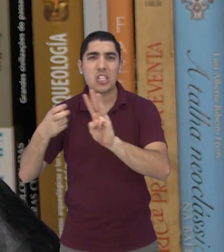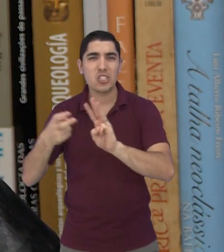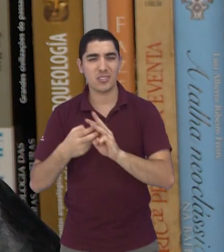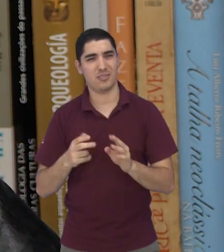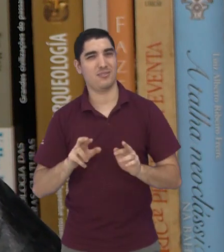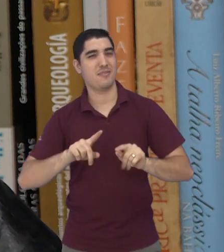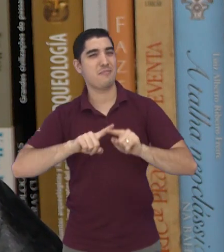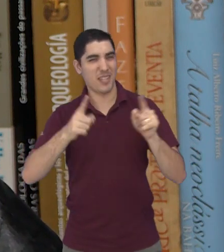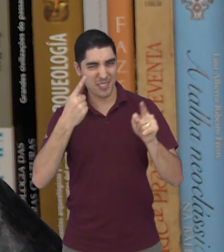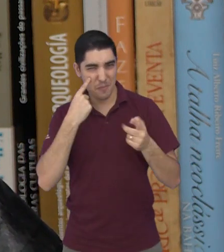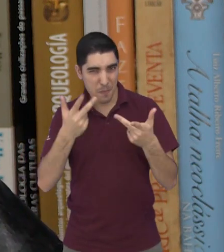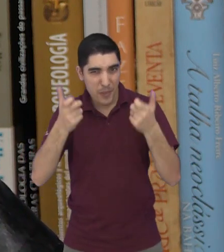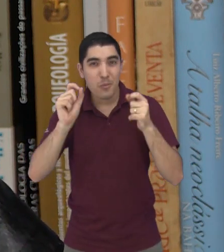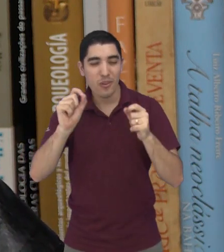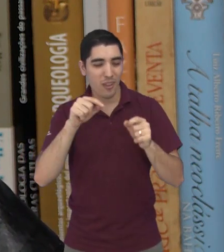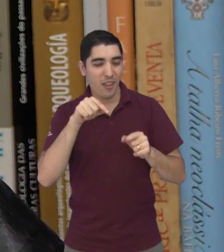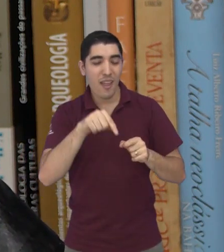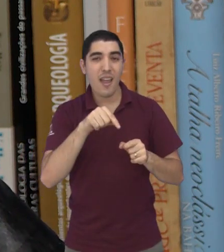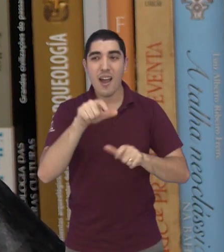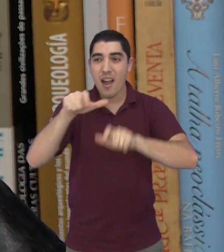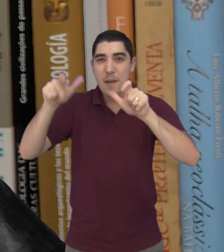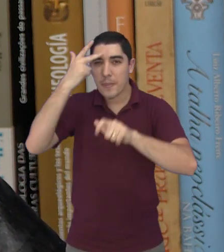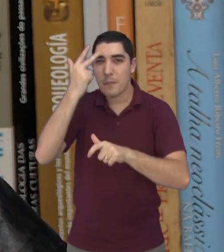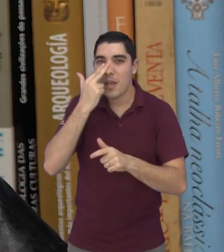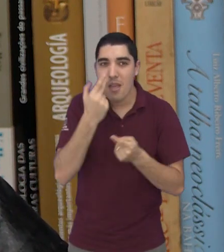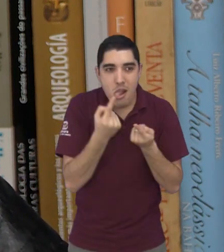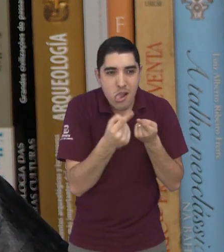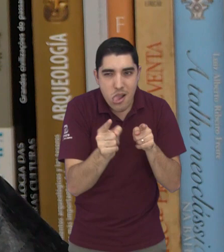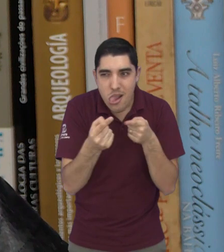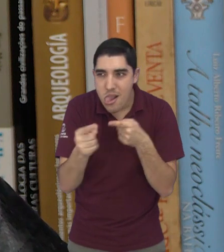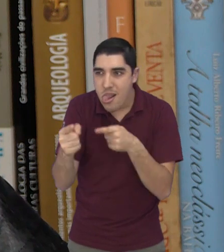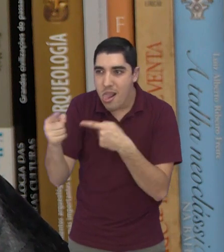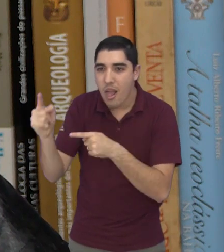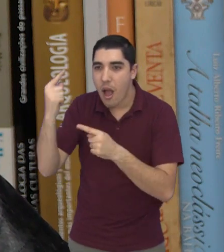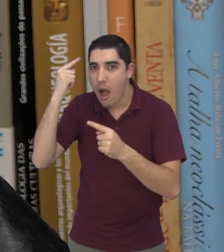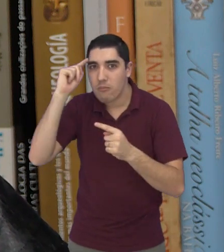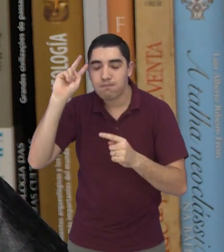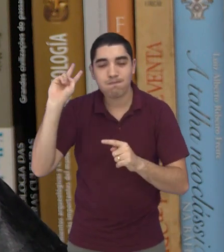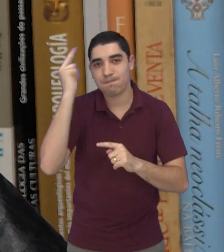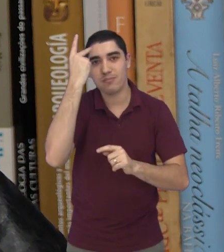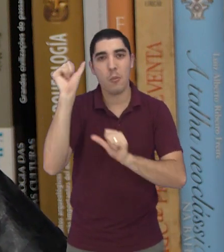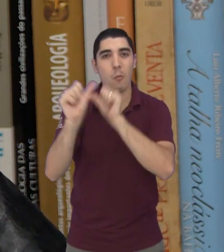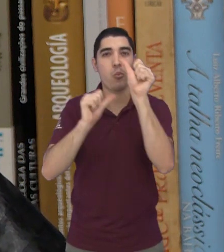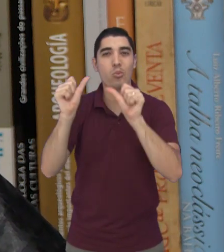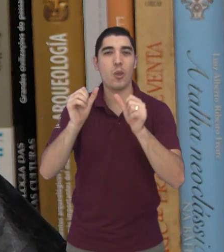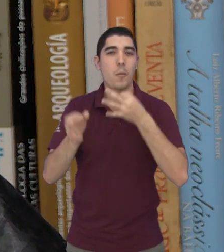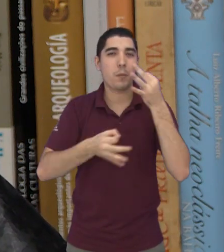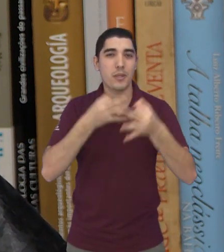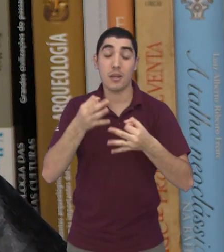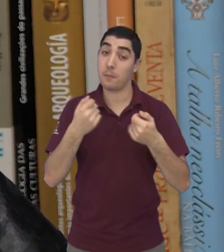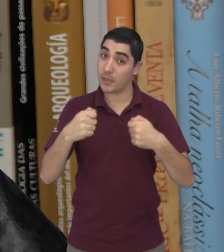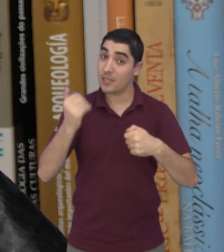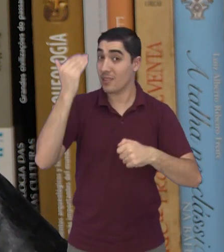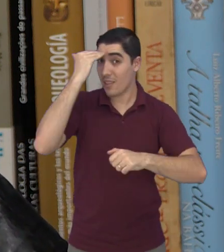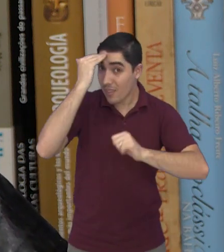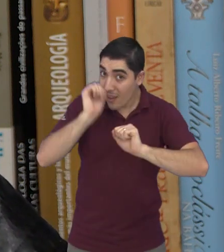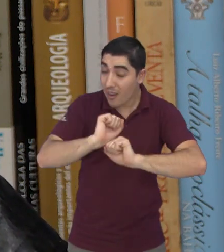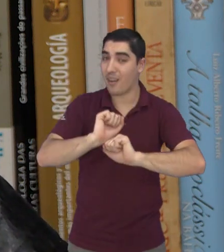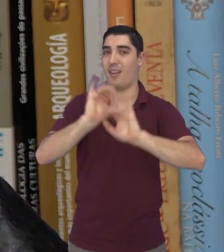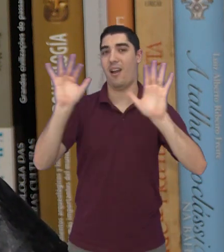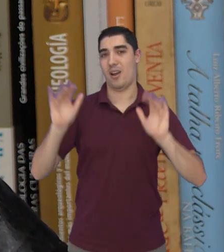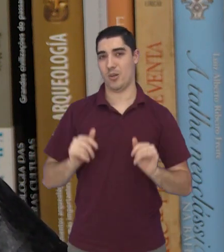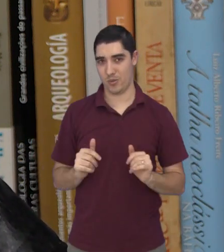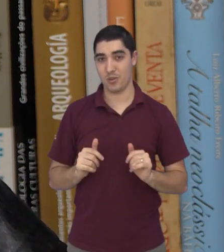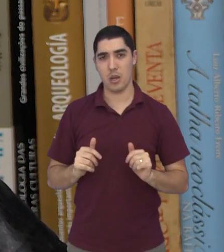coisas permeiam a mentalidade da população e elas precisam, às vezes, serem esclarecidas. A história do túnel. Tem